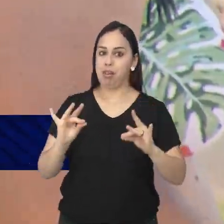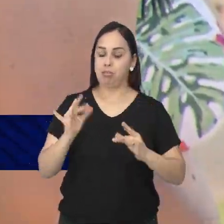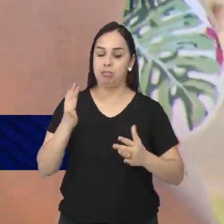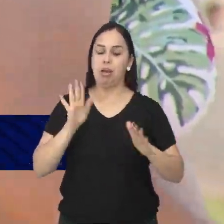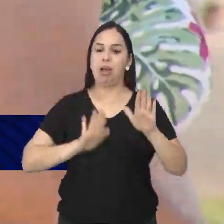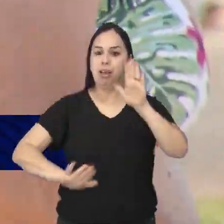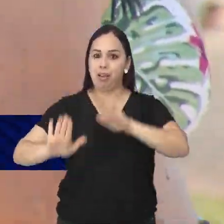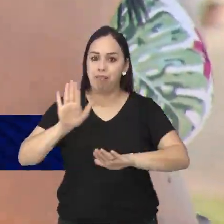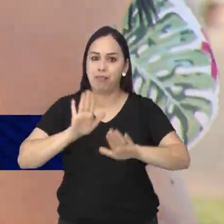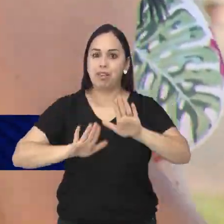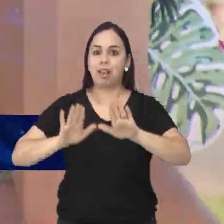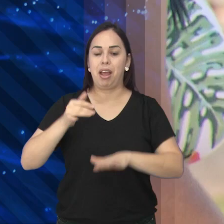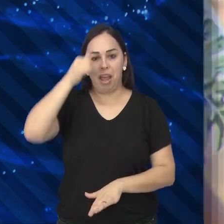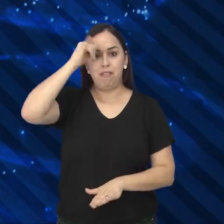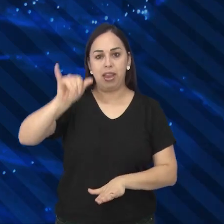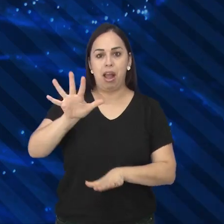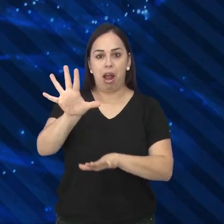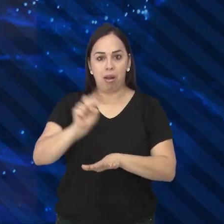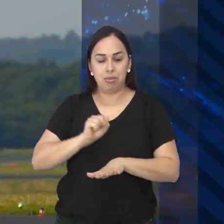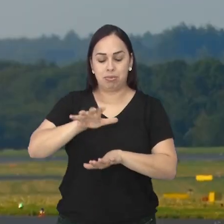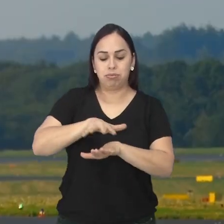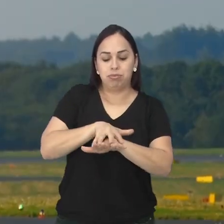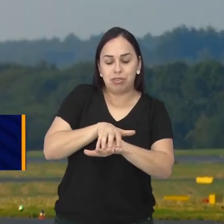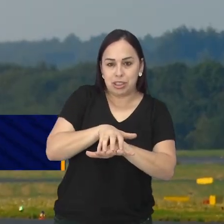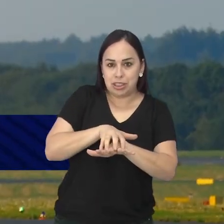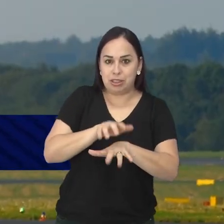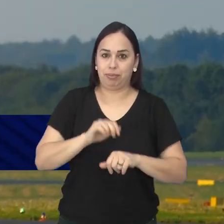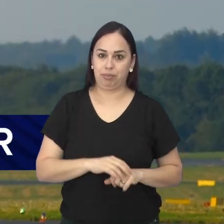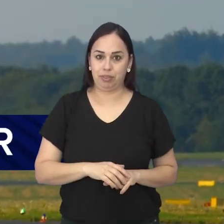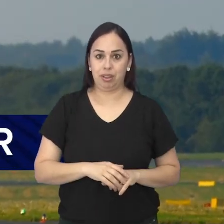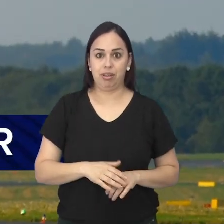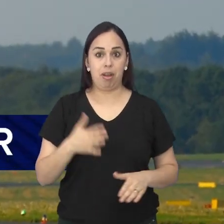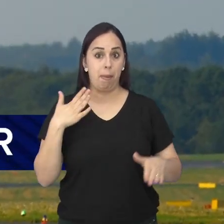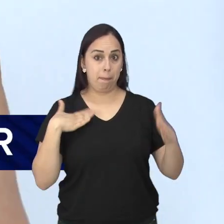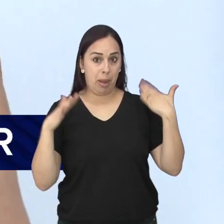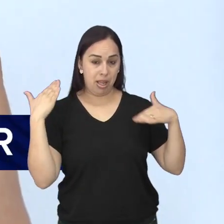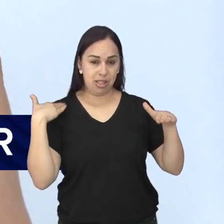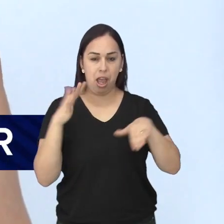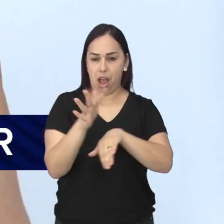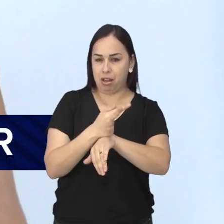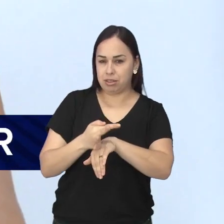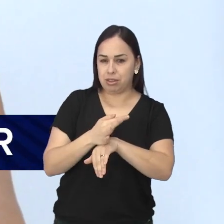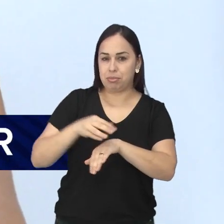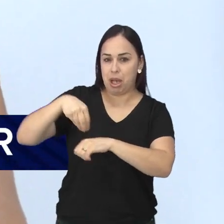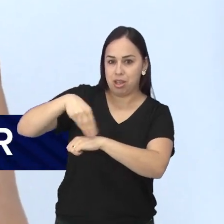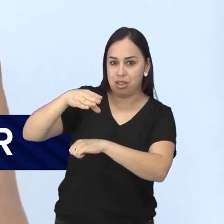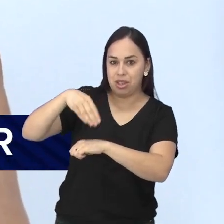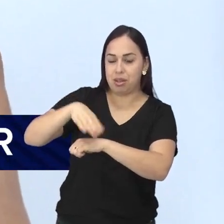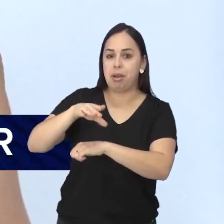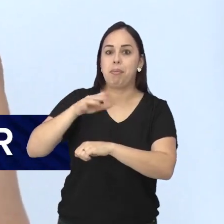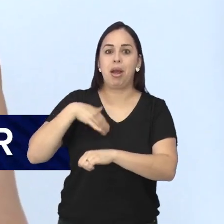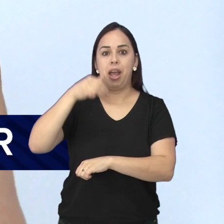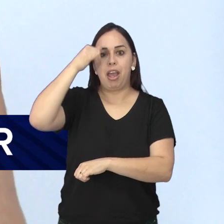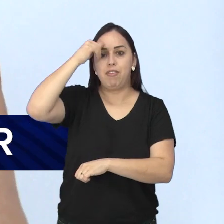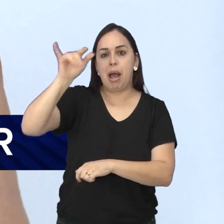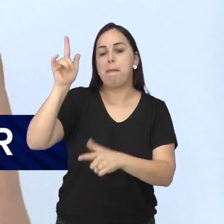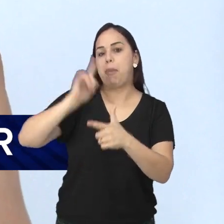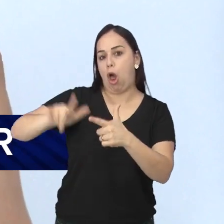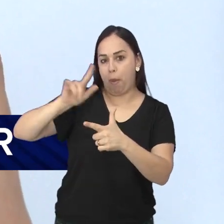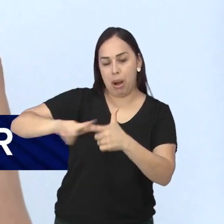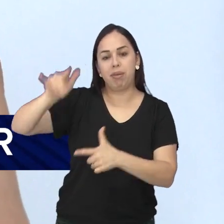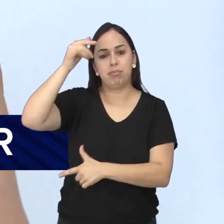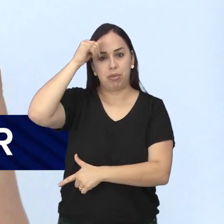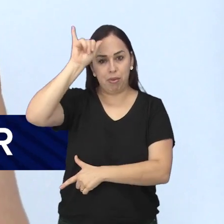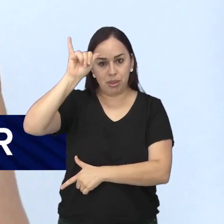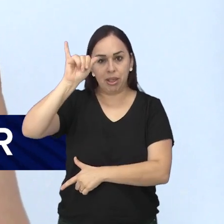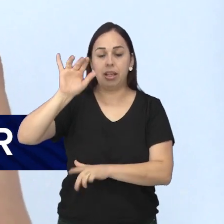para se prevenir das micoses. E vai sair de férias? Então fique de olho nas dicas que preparamos para não ter dor de cabeça na